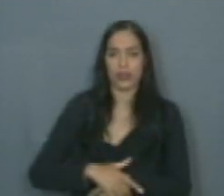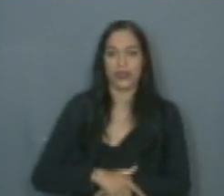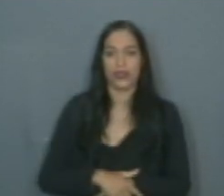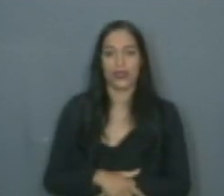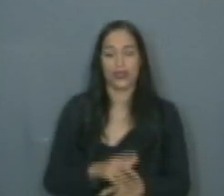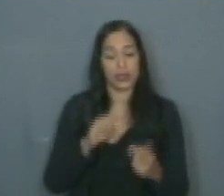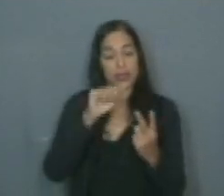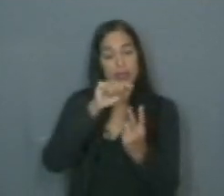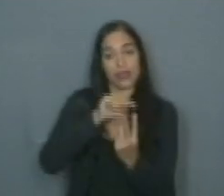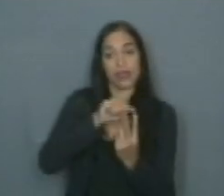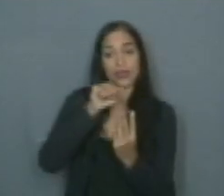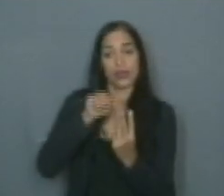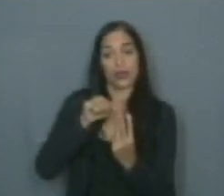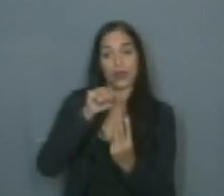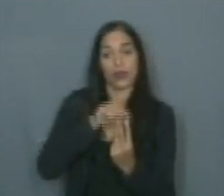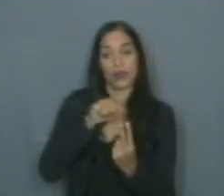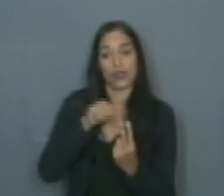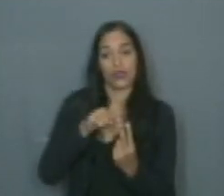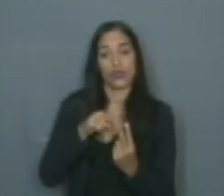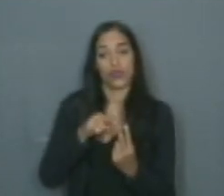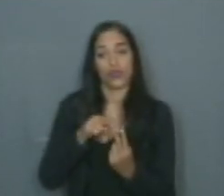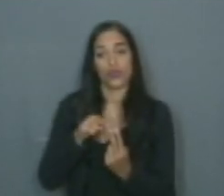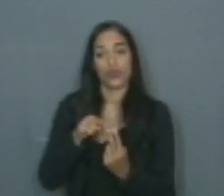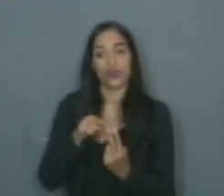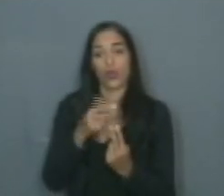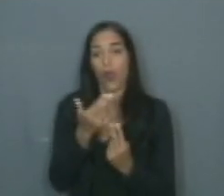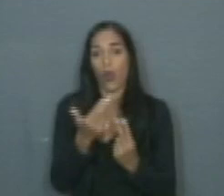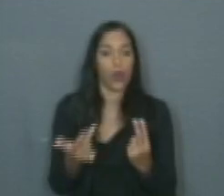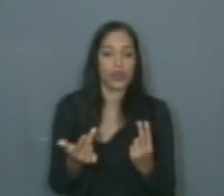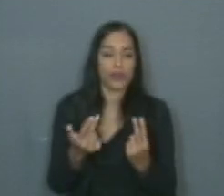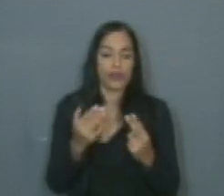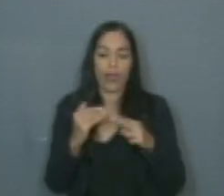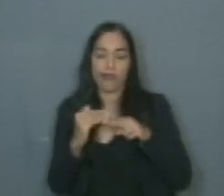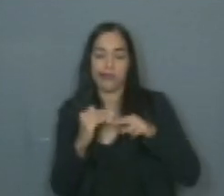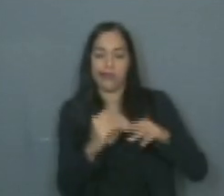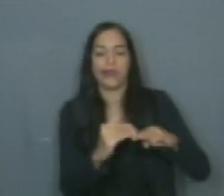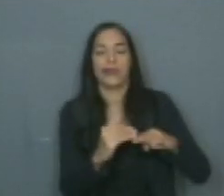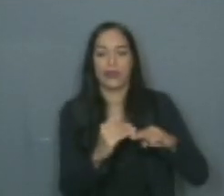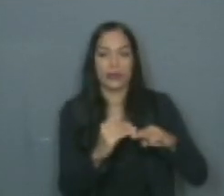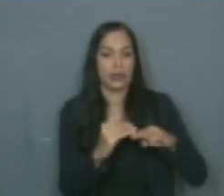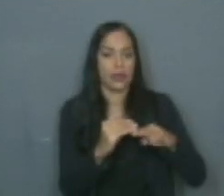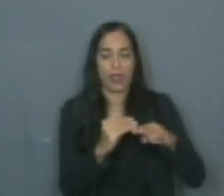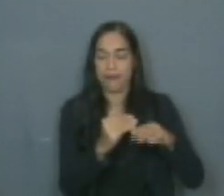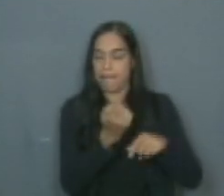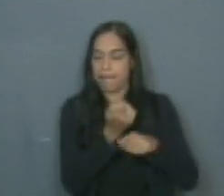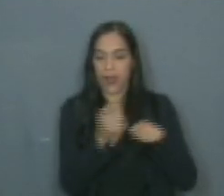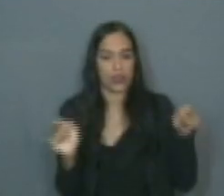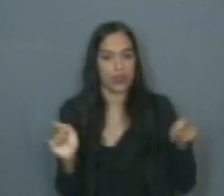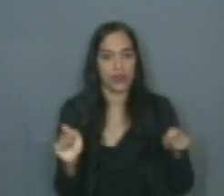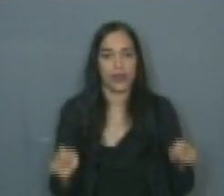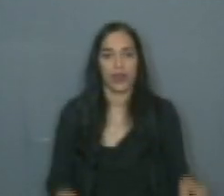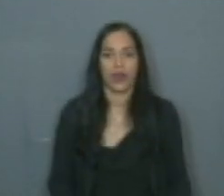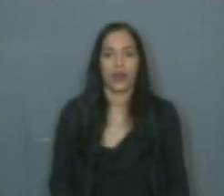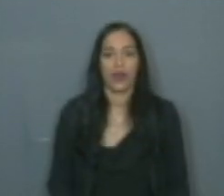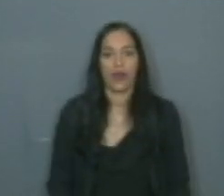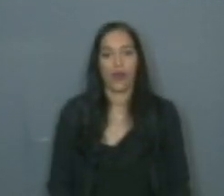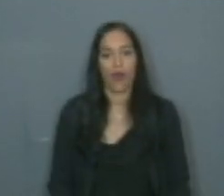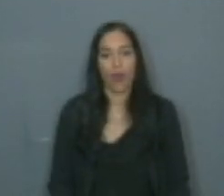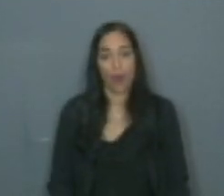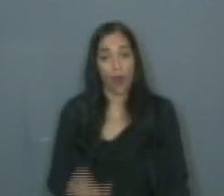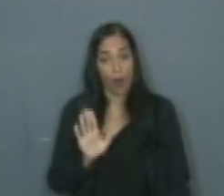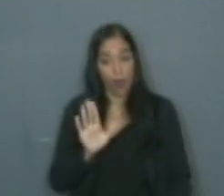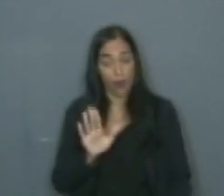Tem duas coisas que não conseguem andar em pé de igualdade, tá? E vou repetir aqui, ó. Ou você